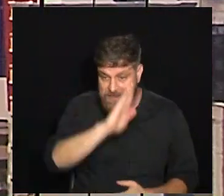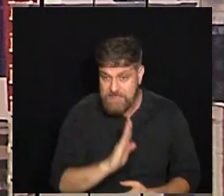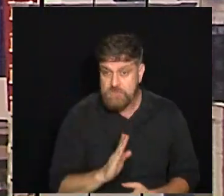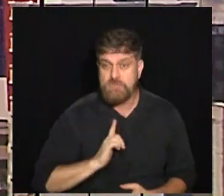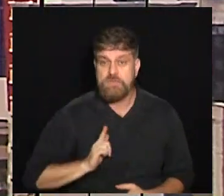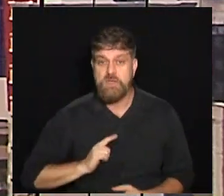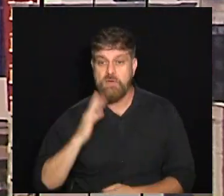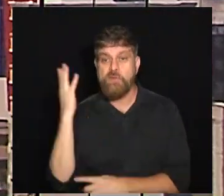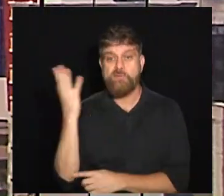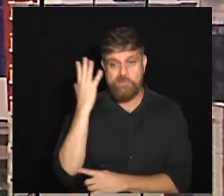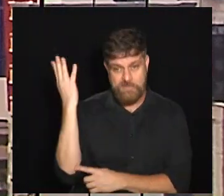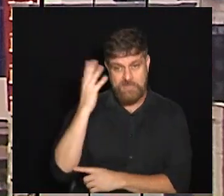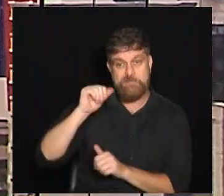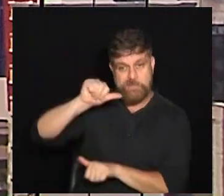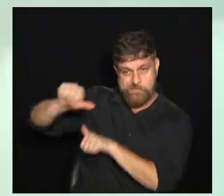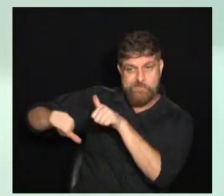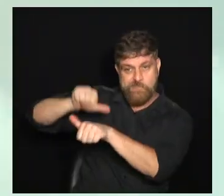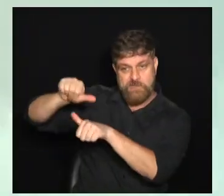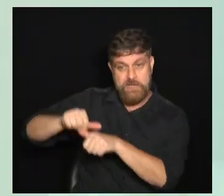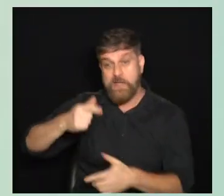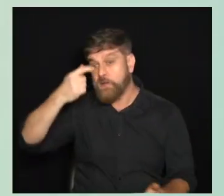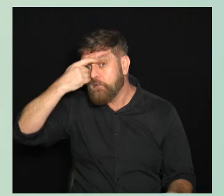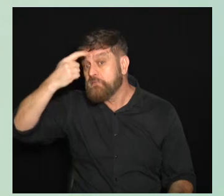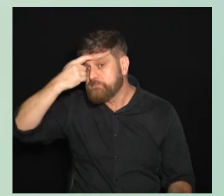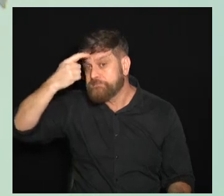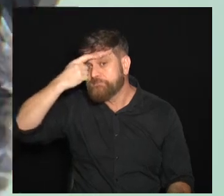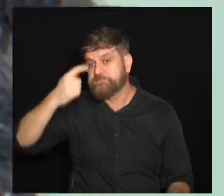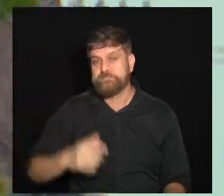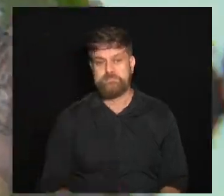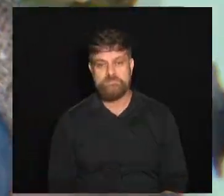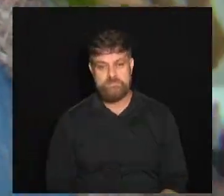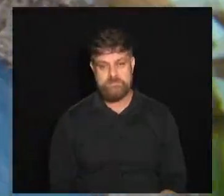as Mudanças Climáticas.